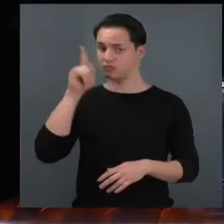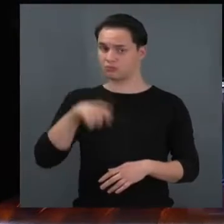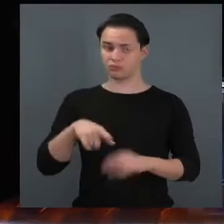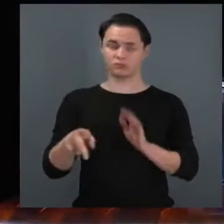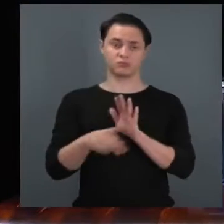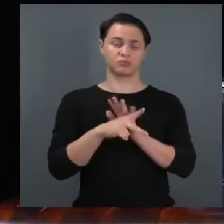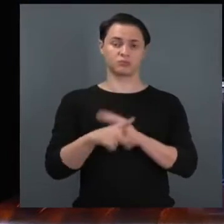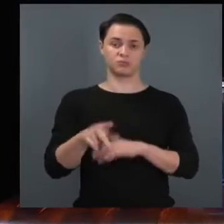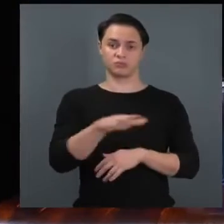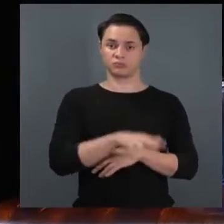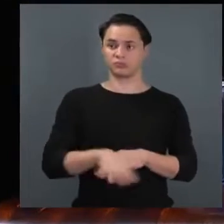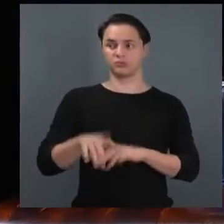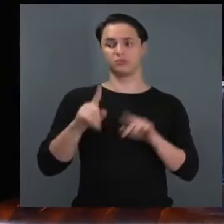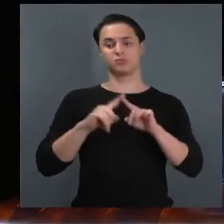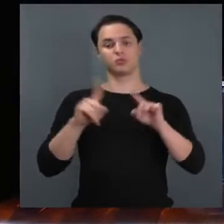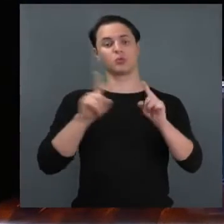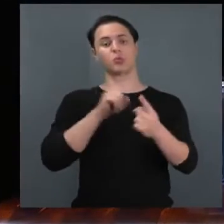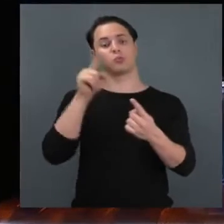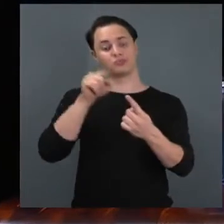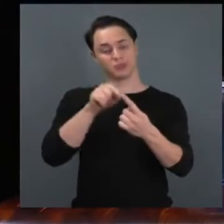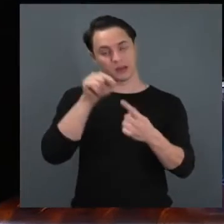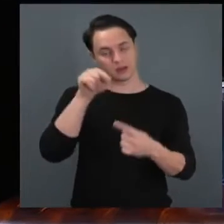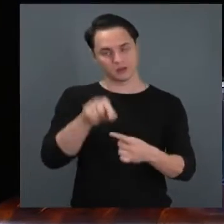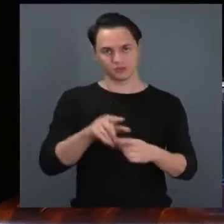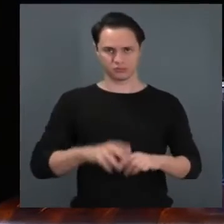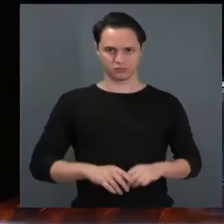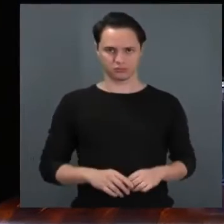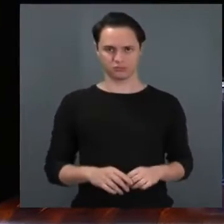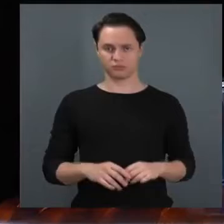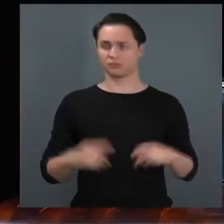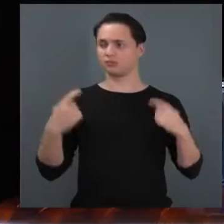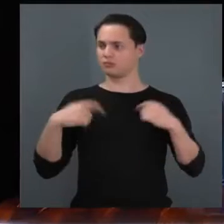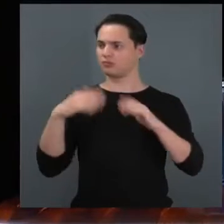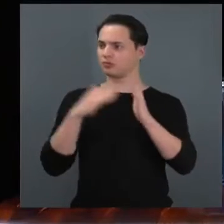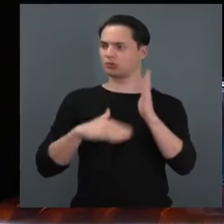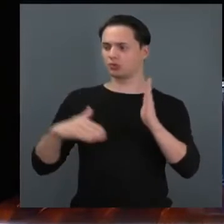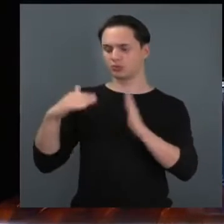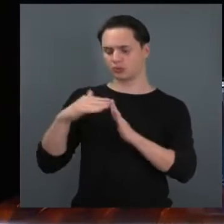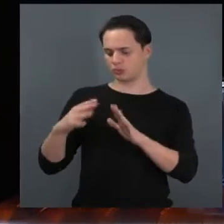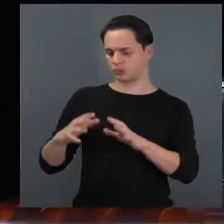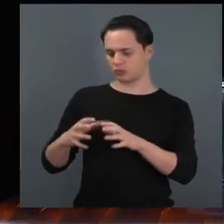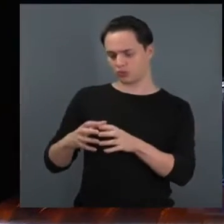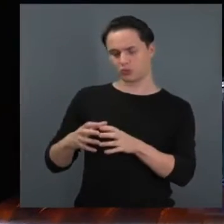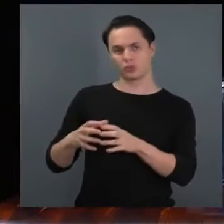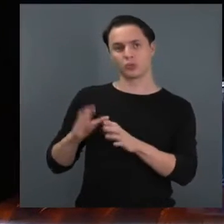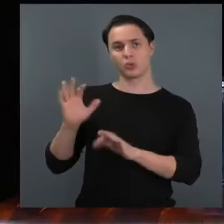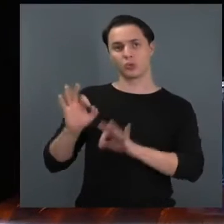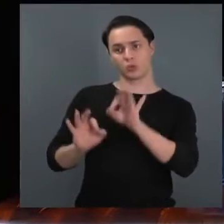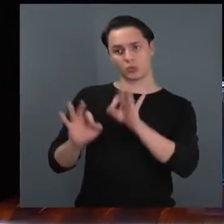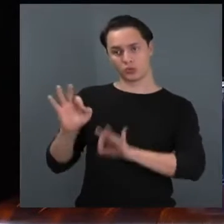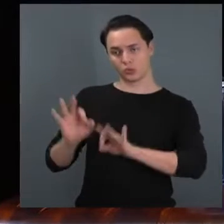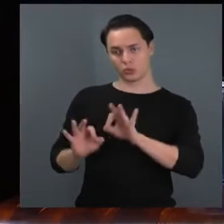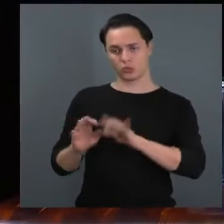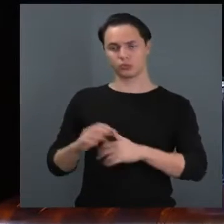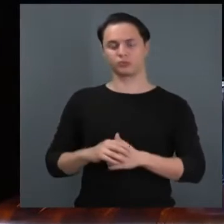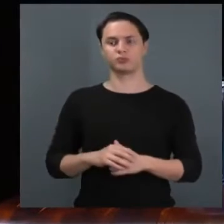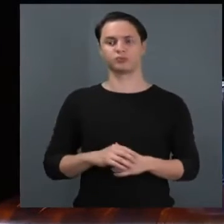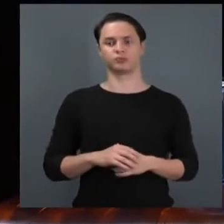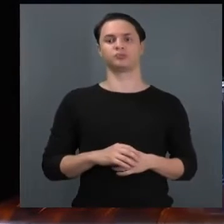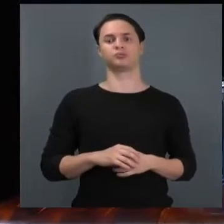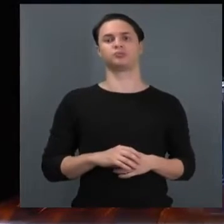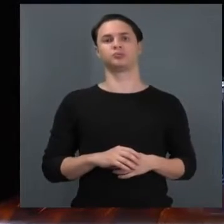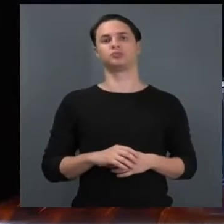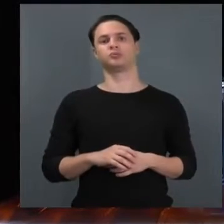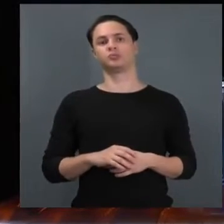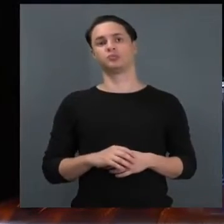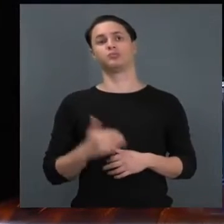pouco, mas tudo com esse objetivo. Elas deveriam ser todas liberadas e eu quero